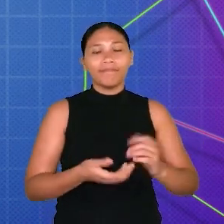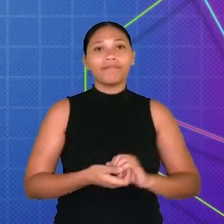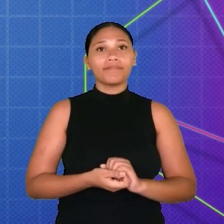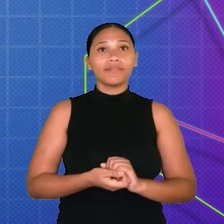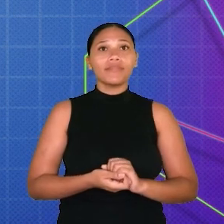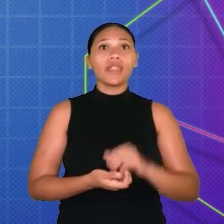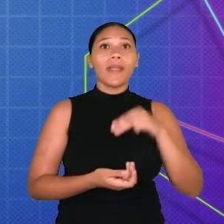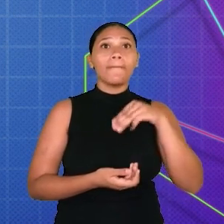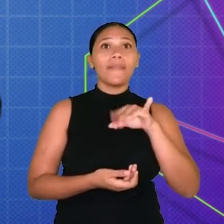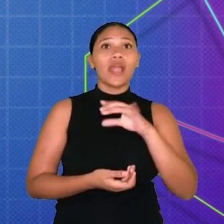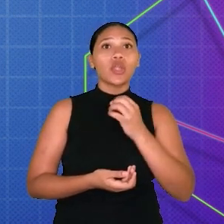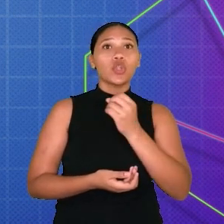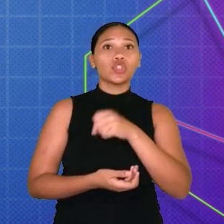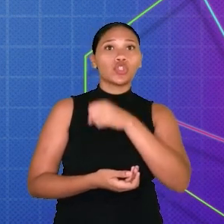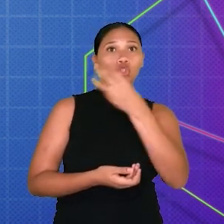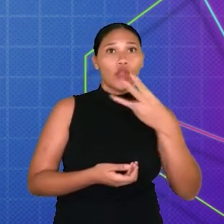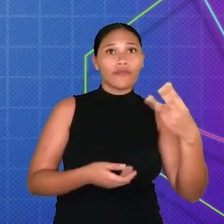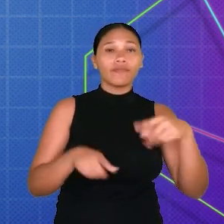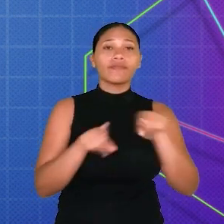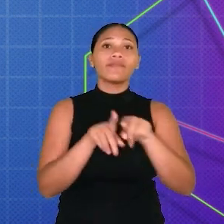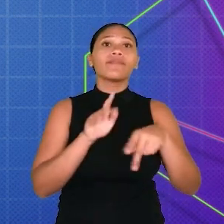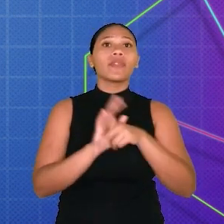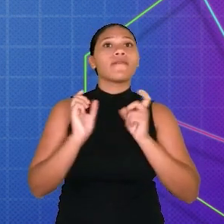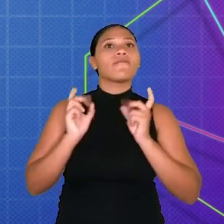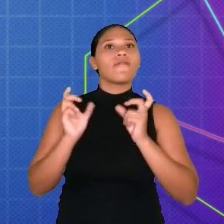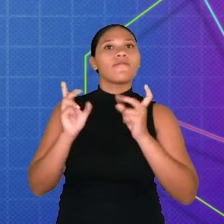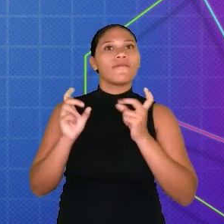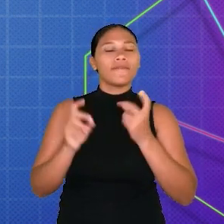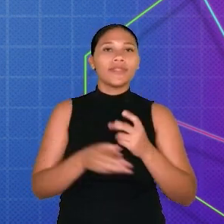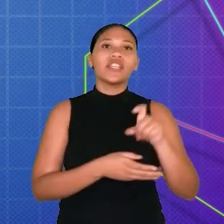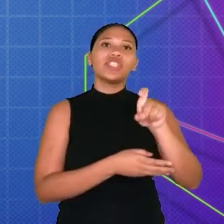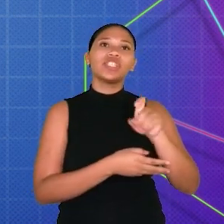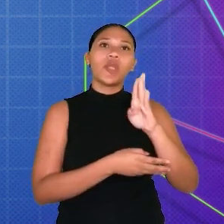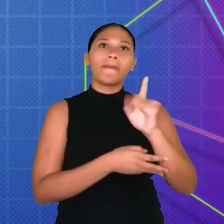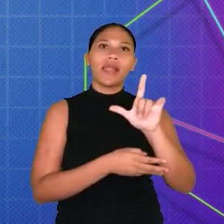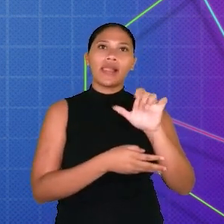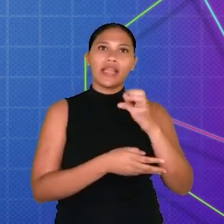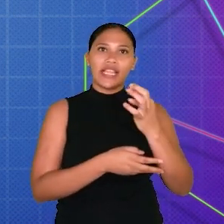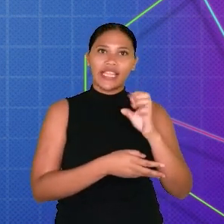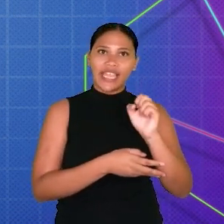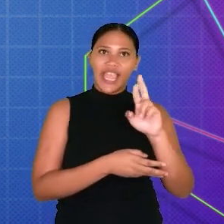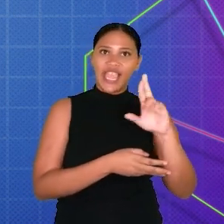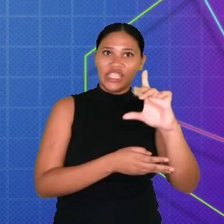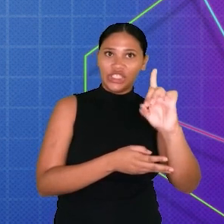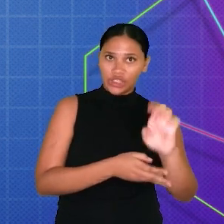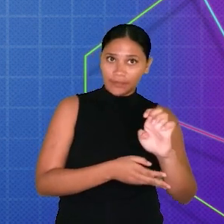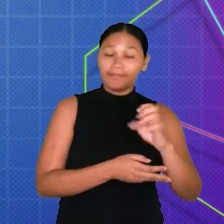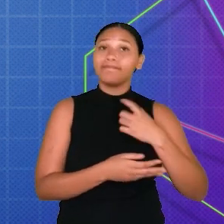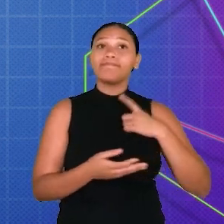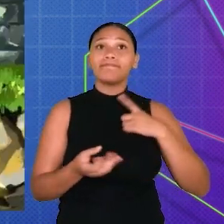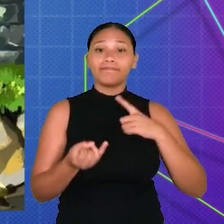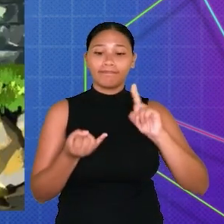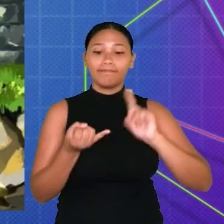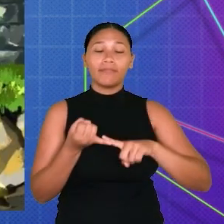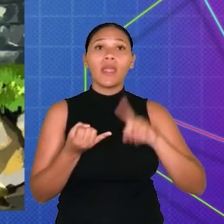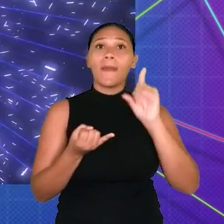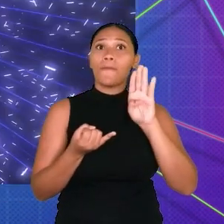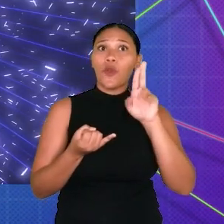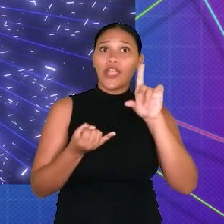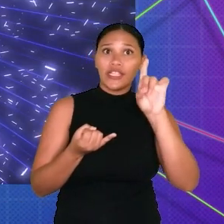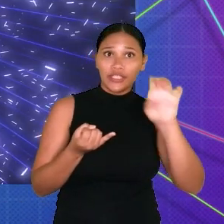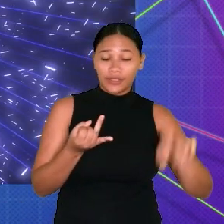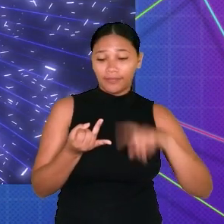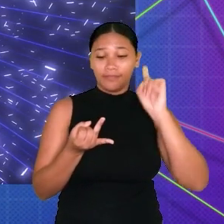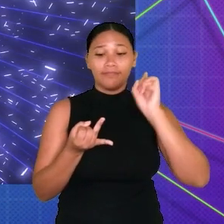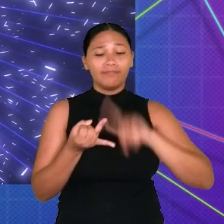a Microsoft fez uma promoção no lançamento de games indies, a XBLA Summer of Arcade, que inclui games como Braid,